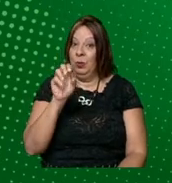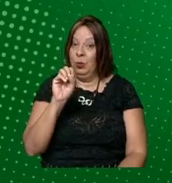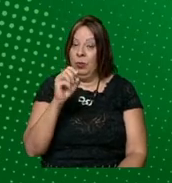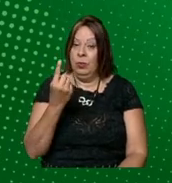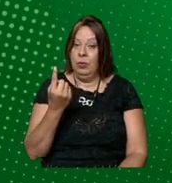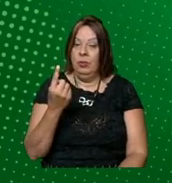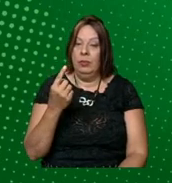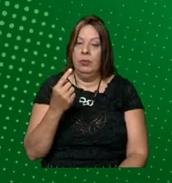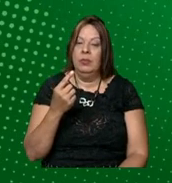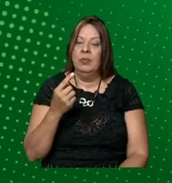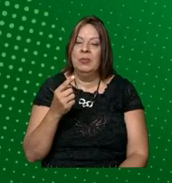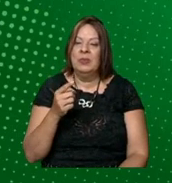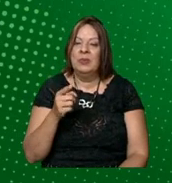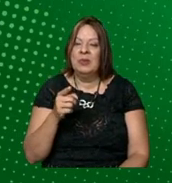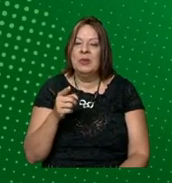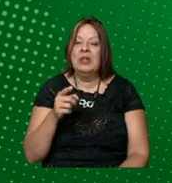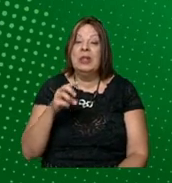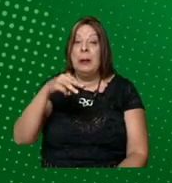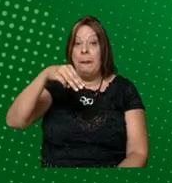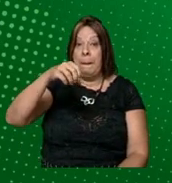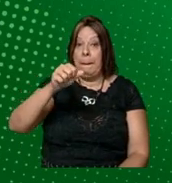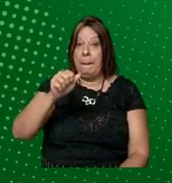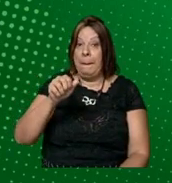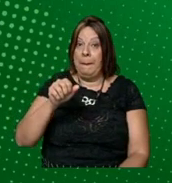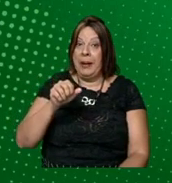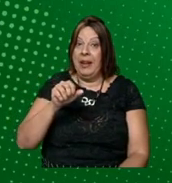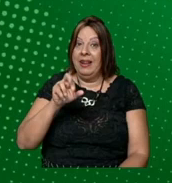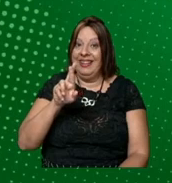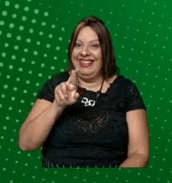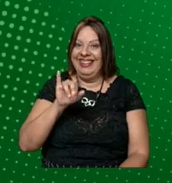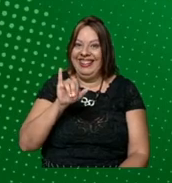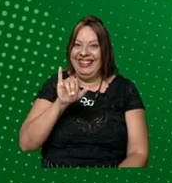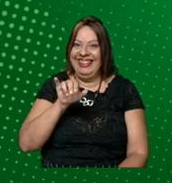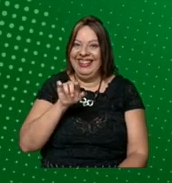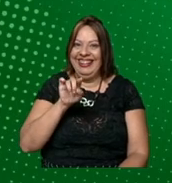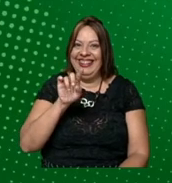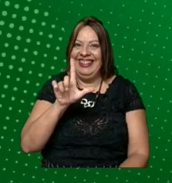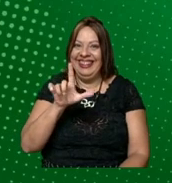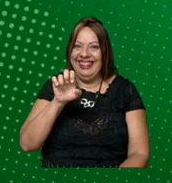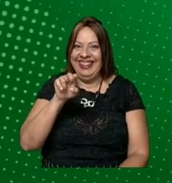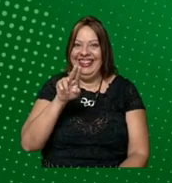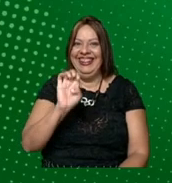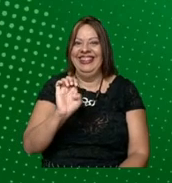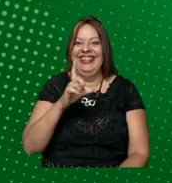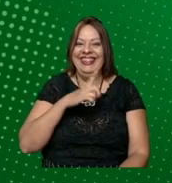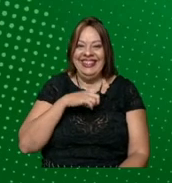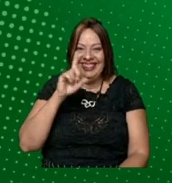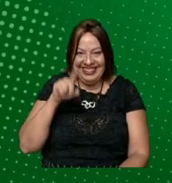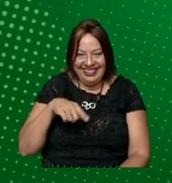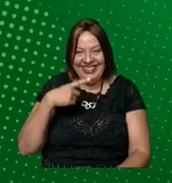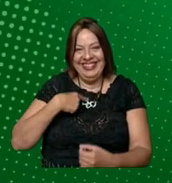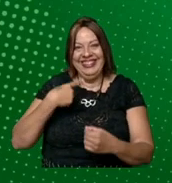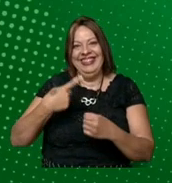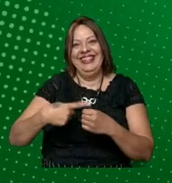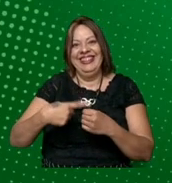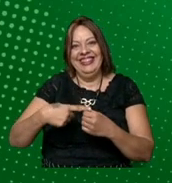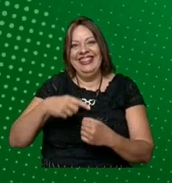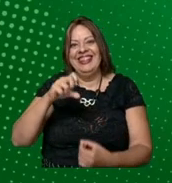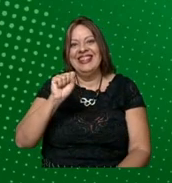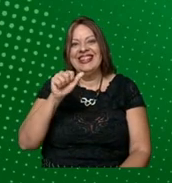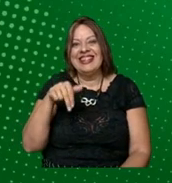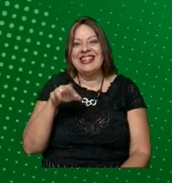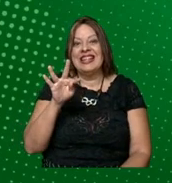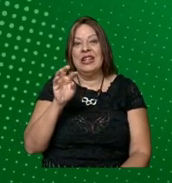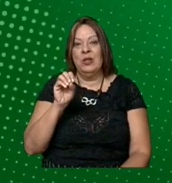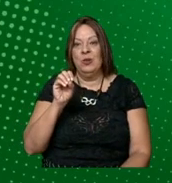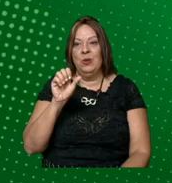285701 é o título, 285701, saiu para Marilene, lá da cidade de Santo Amaro das Brotas, mais uma